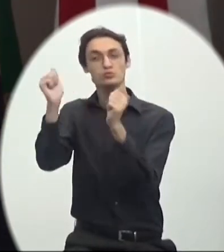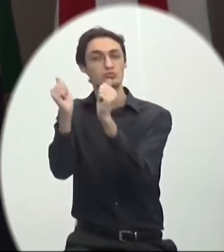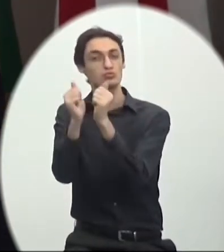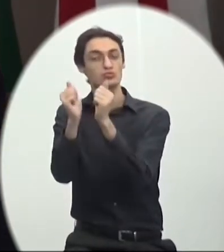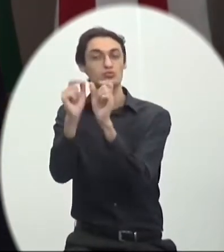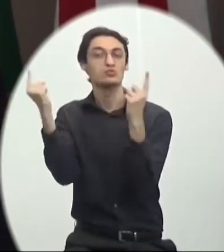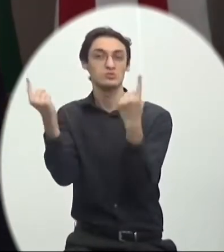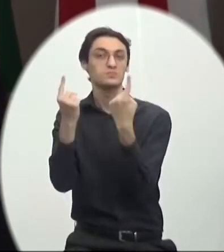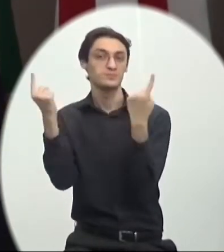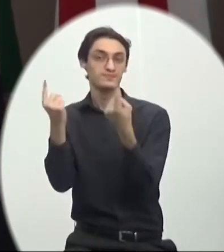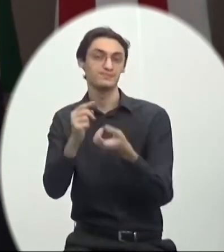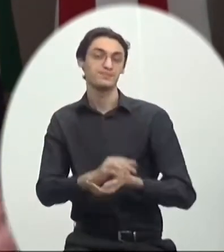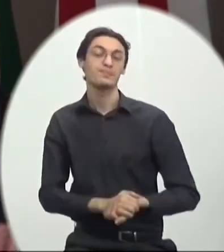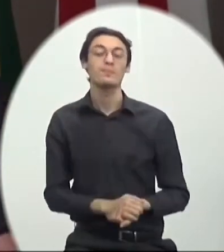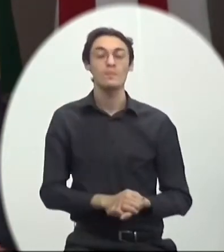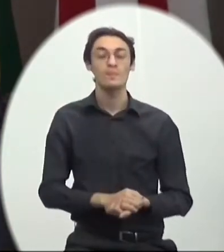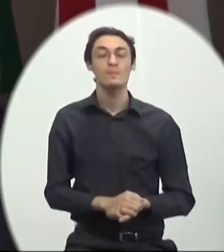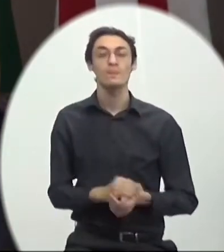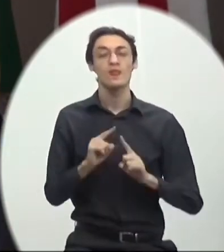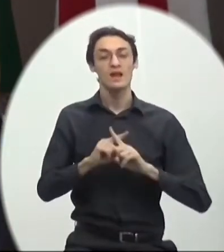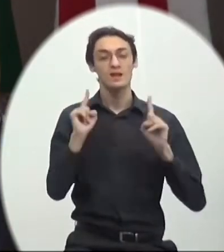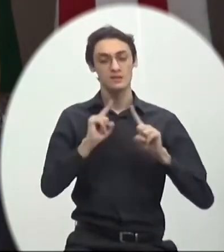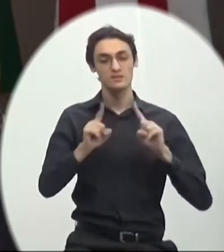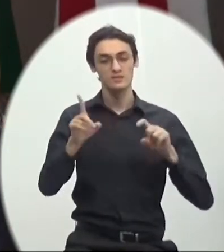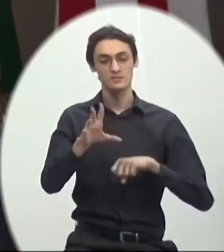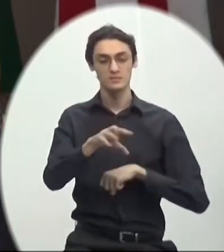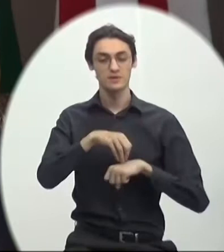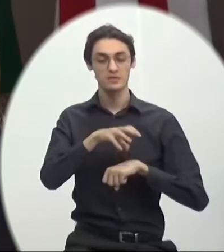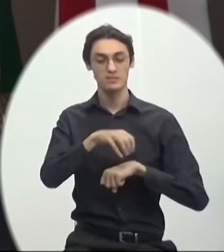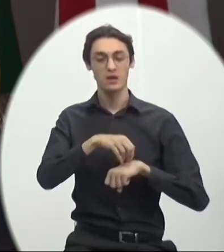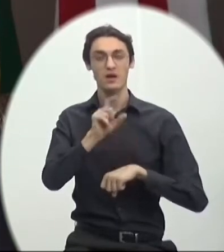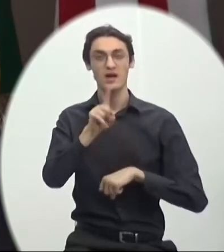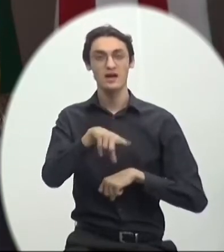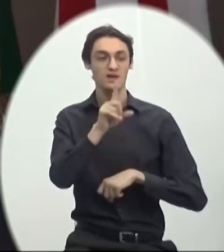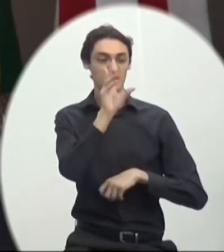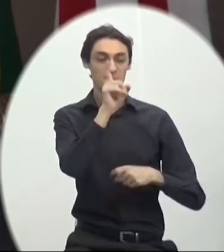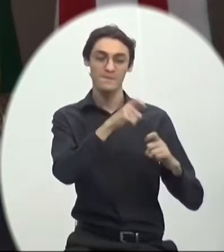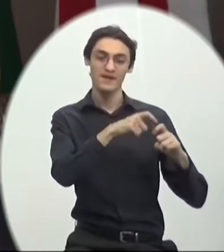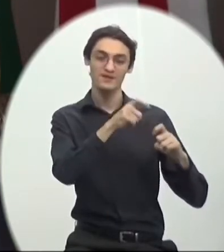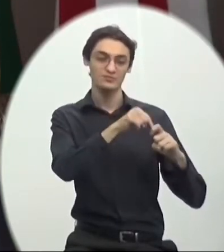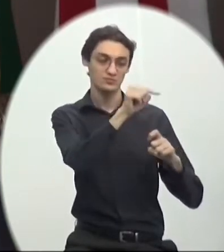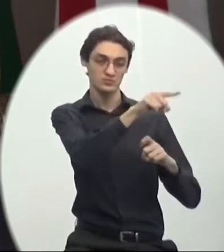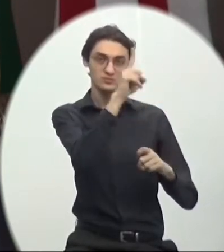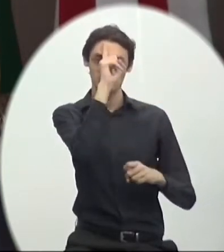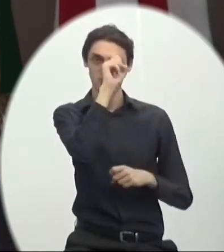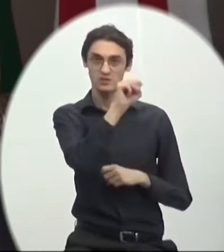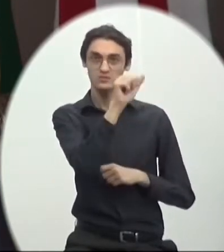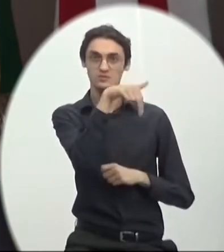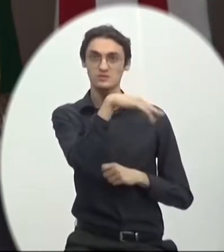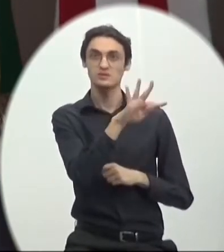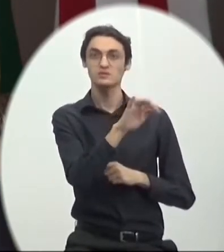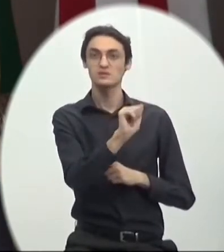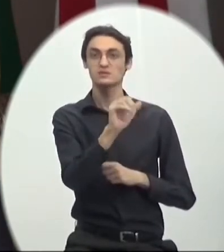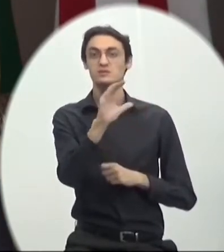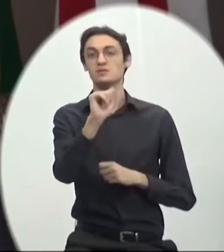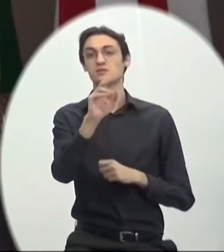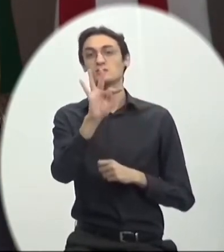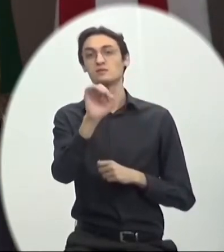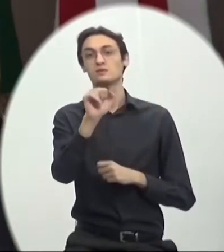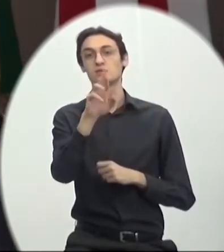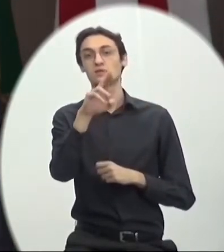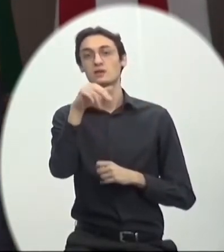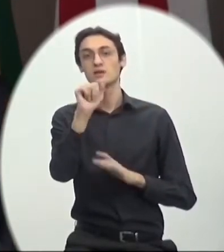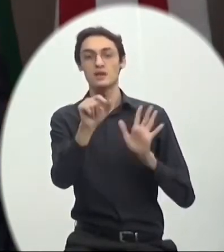segundo reclamação dos próprios médicos do Santa Catarina, quando se trata em regulação